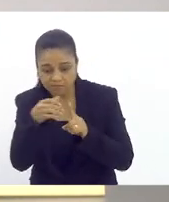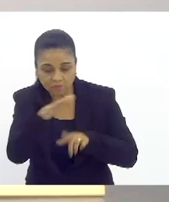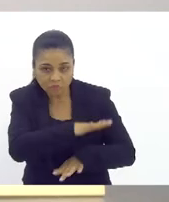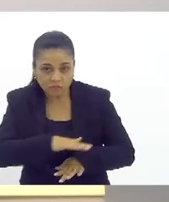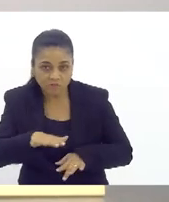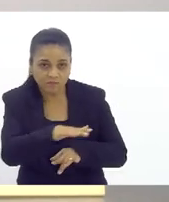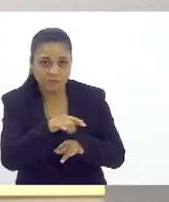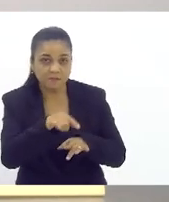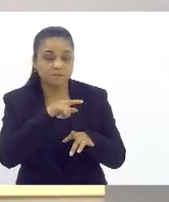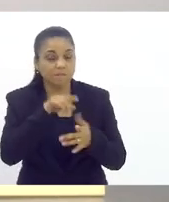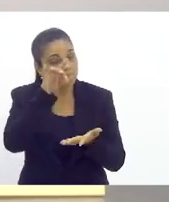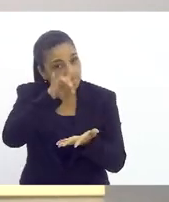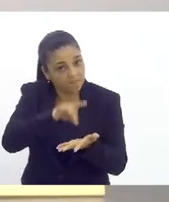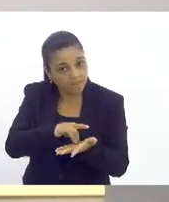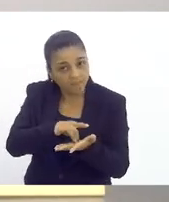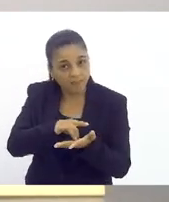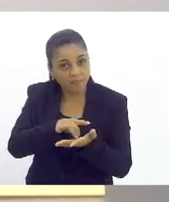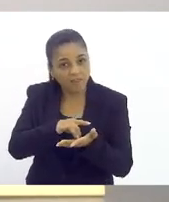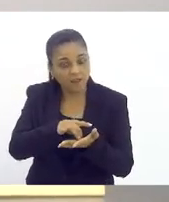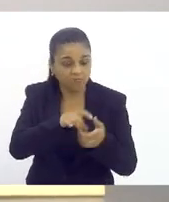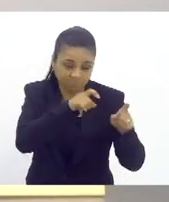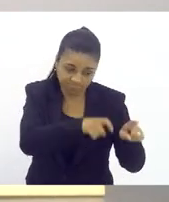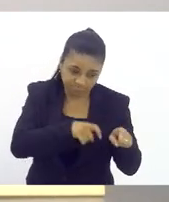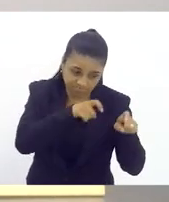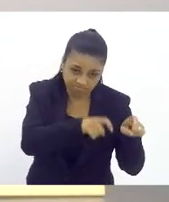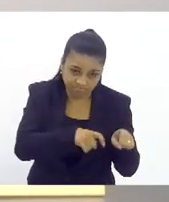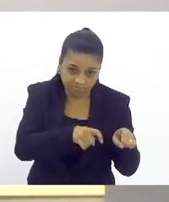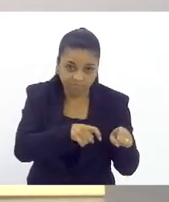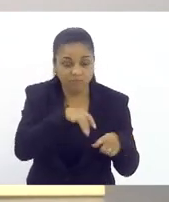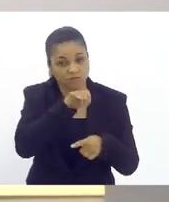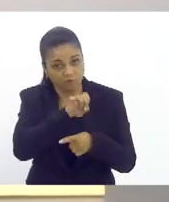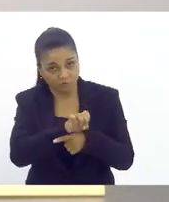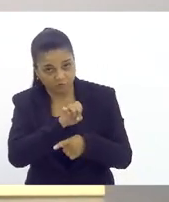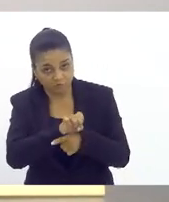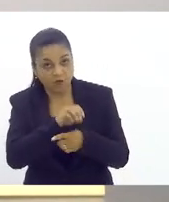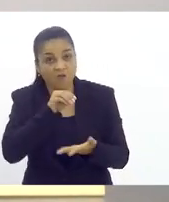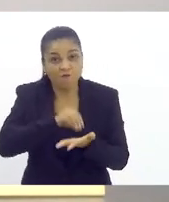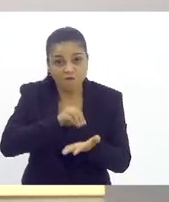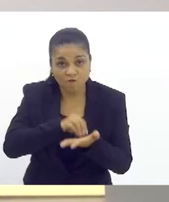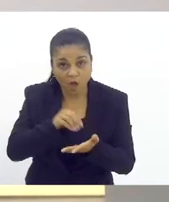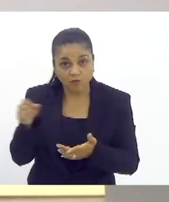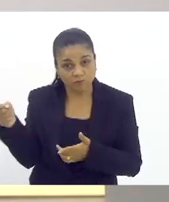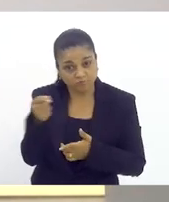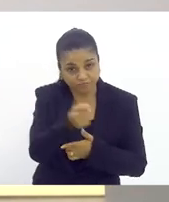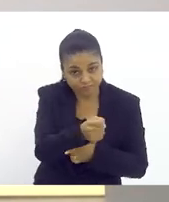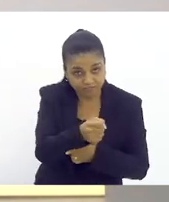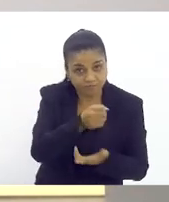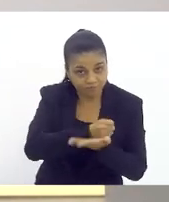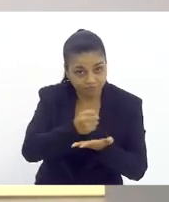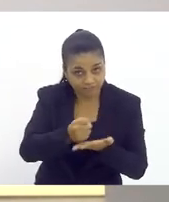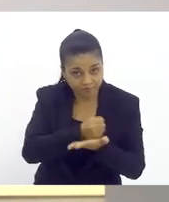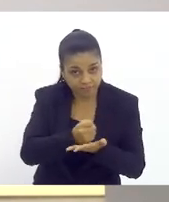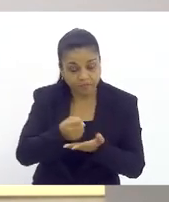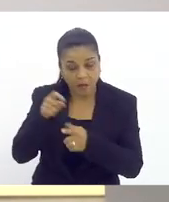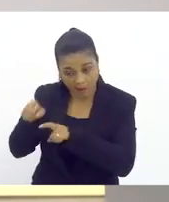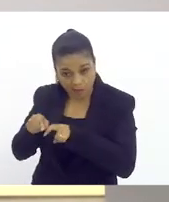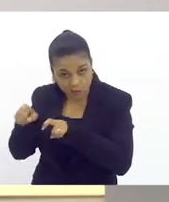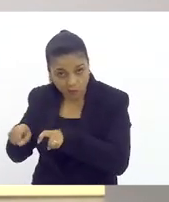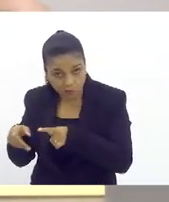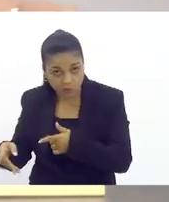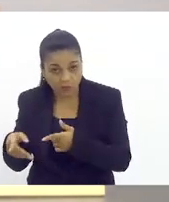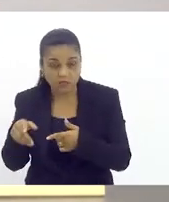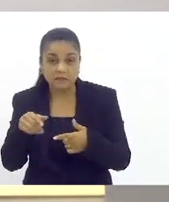de uma realidade onde a gente tem êxodo rural nosso estado falta de mão de obra para agricultura se a gente não conseguir realmente